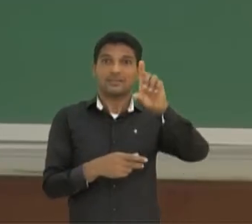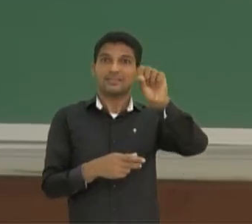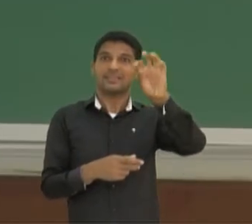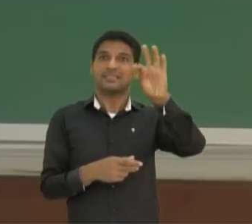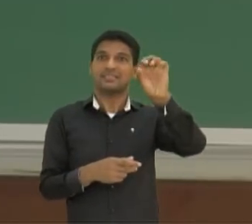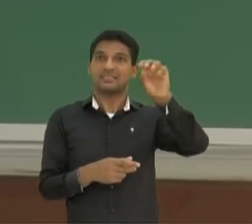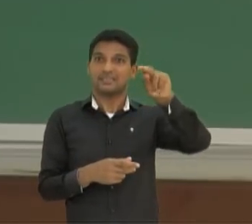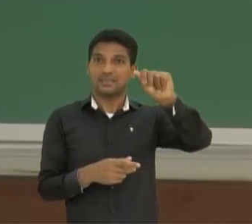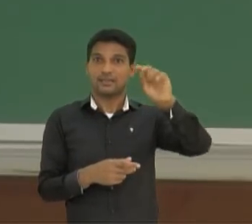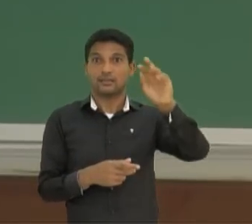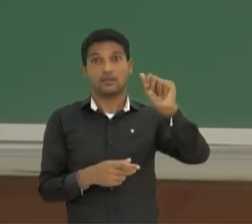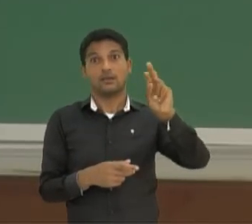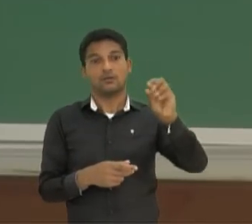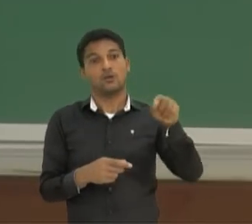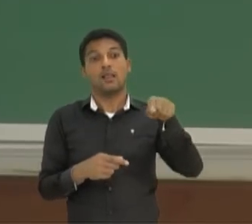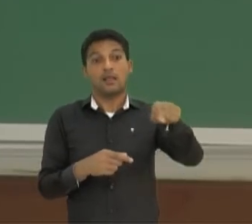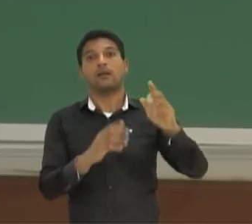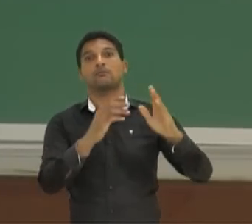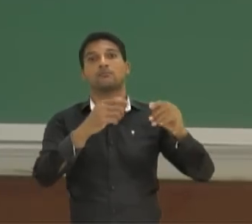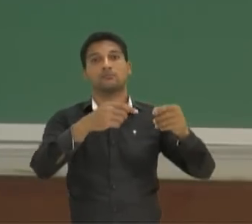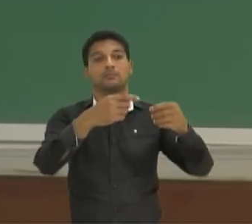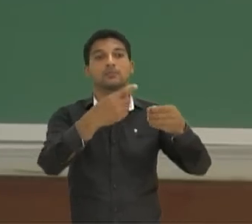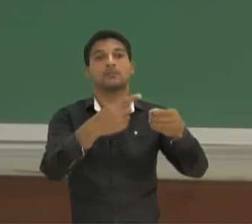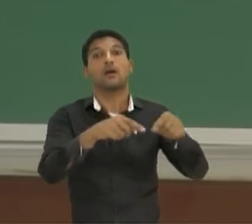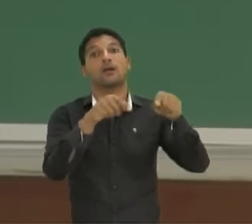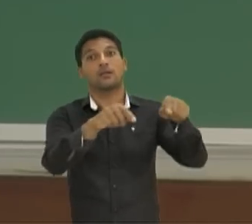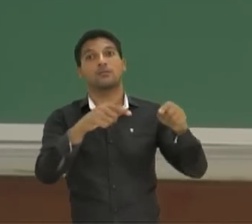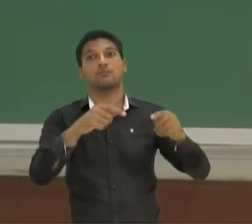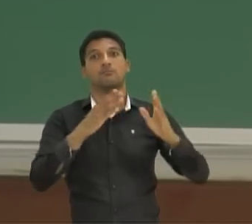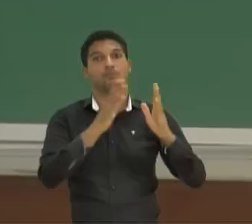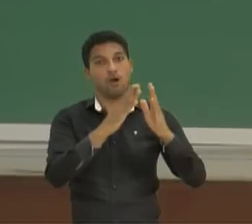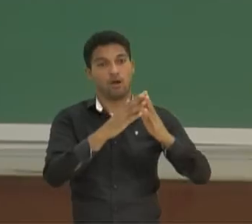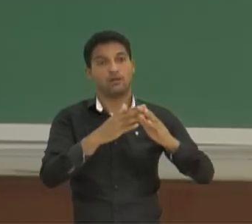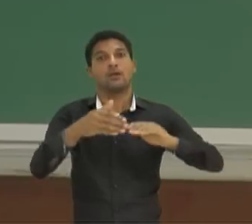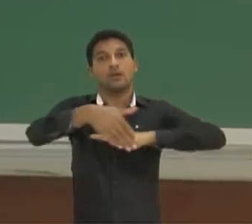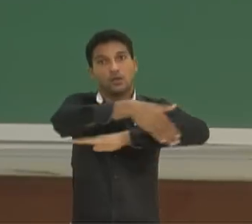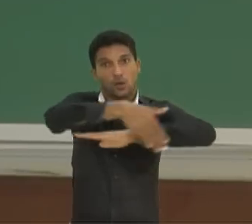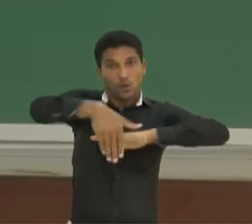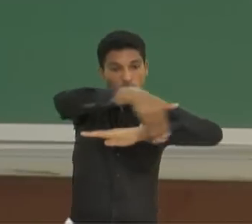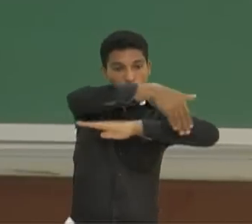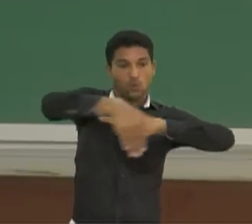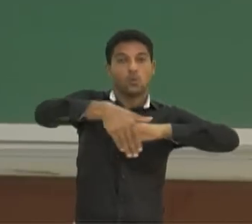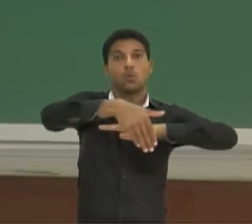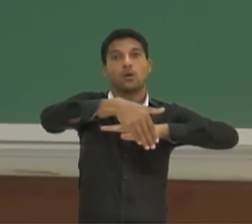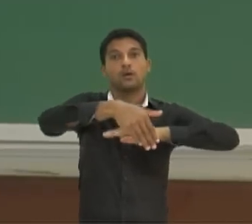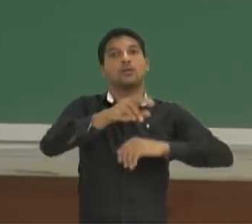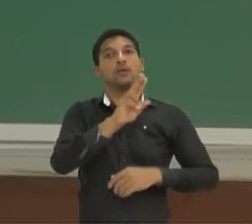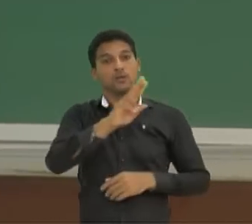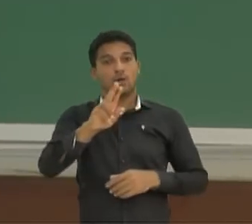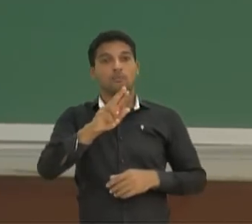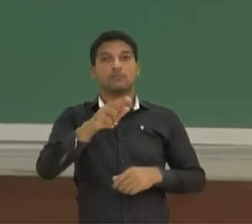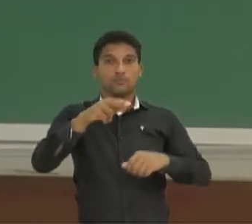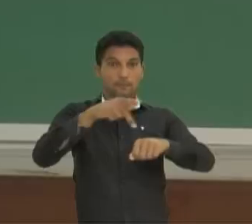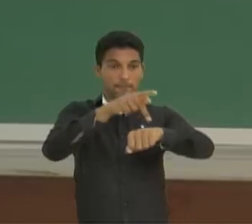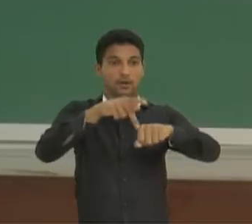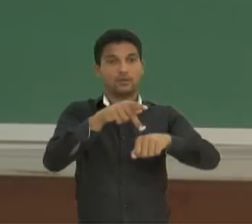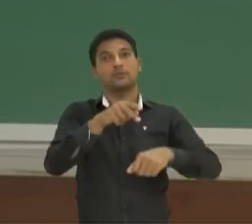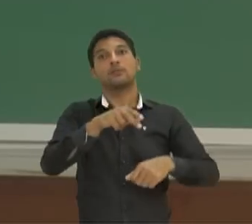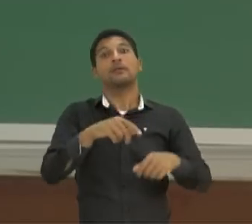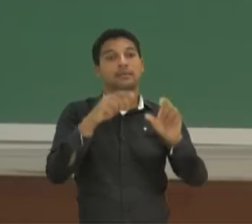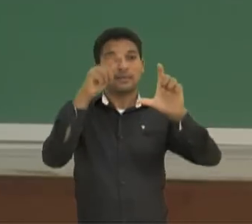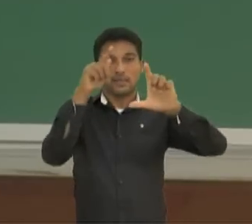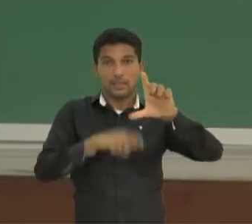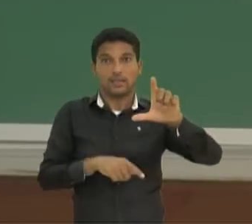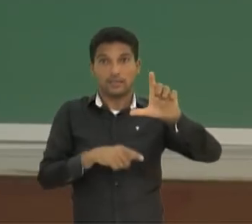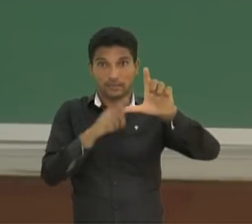mora, né? O nome da rua, o nome do bairro, o nome do país, tudo com letra maiúscula por